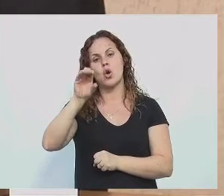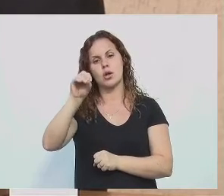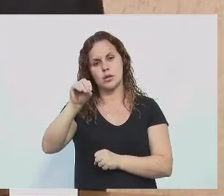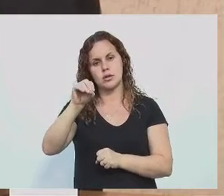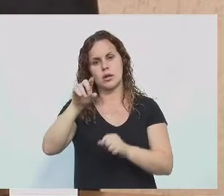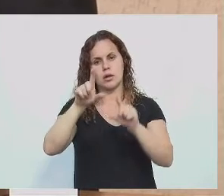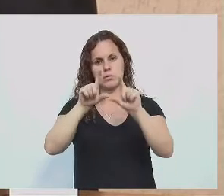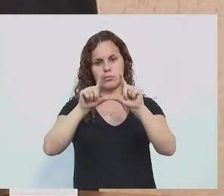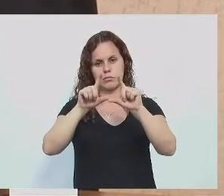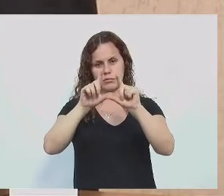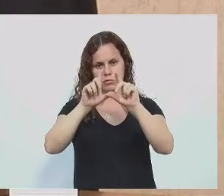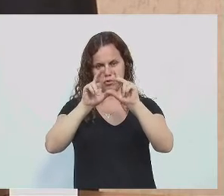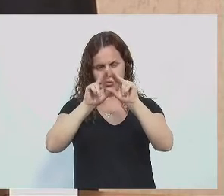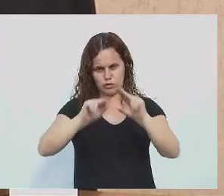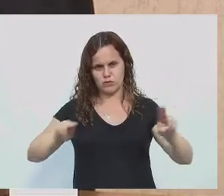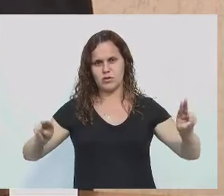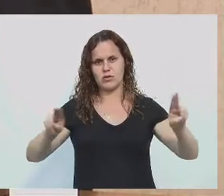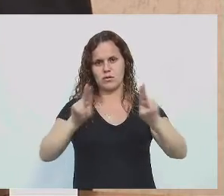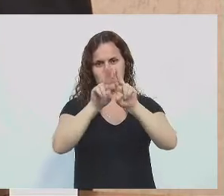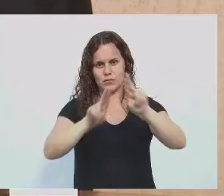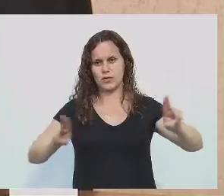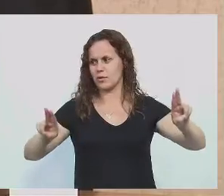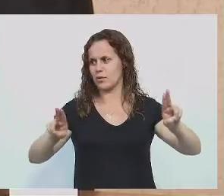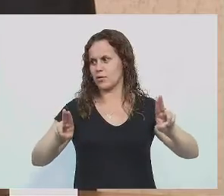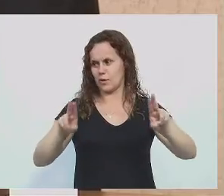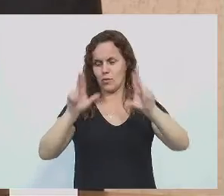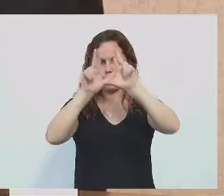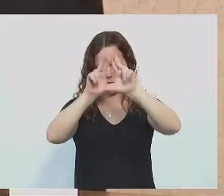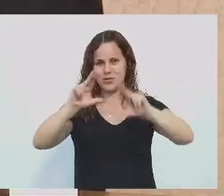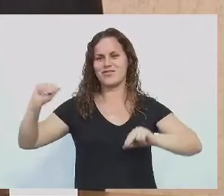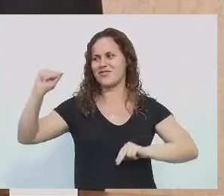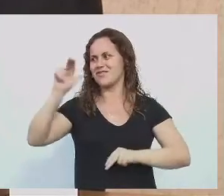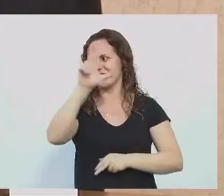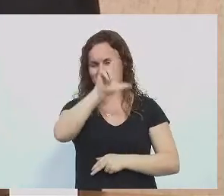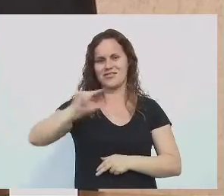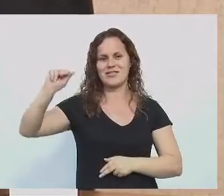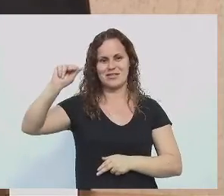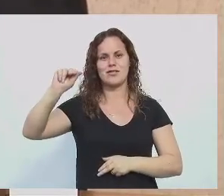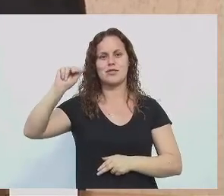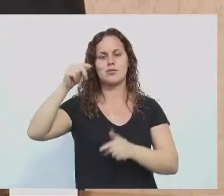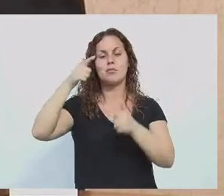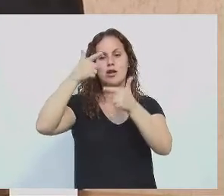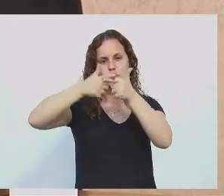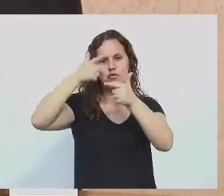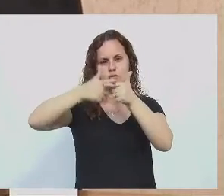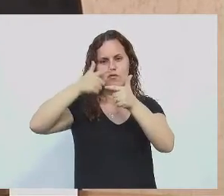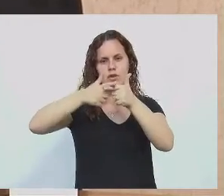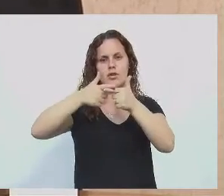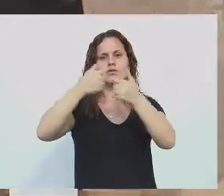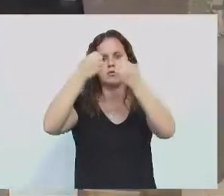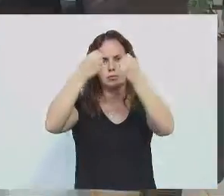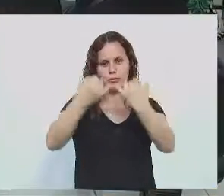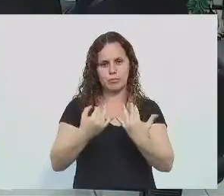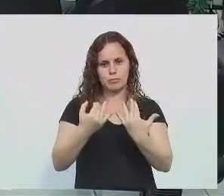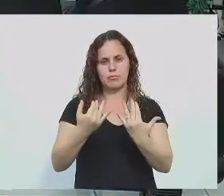Convidar o vereador Geraldo Luiz Andrade para sua justificativa e homenagem.